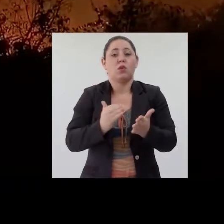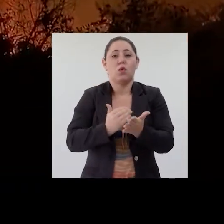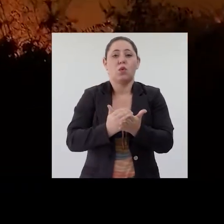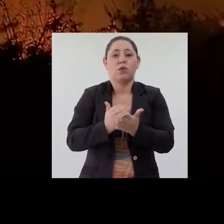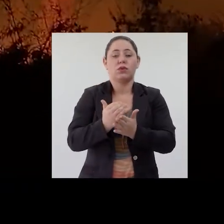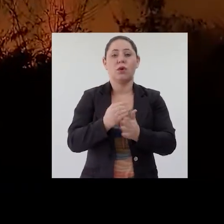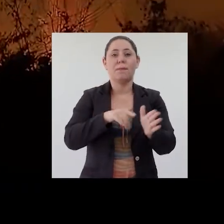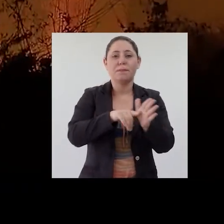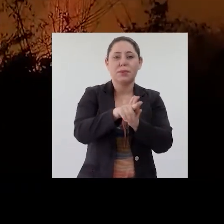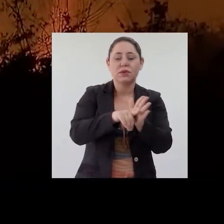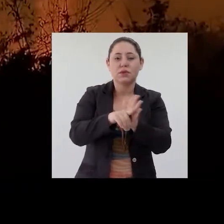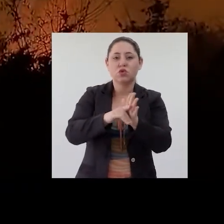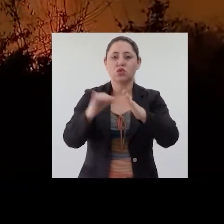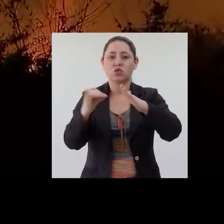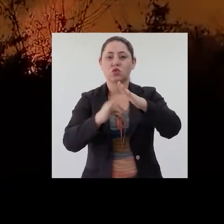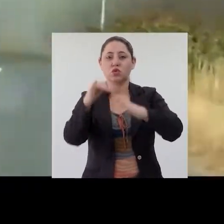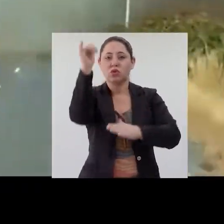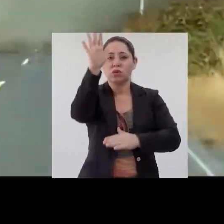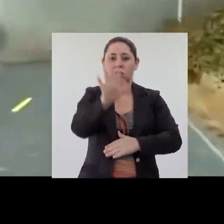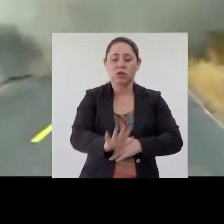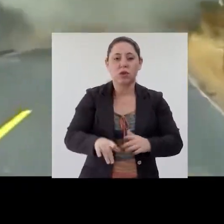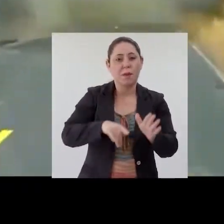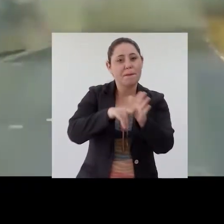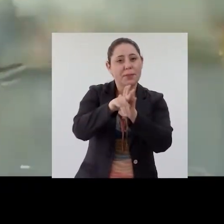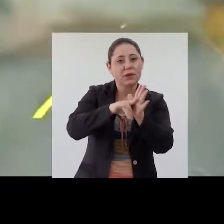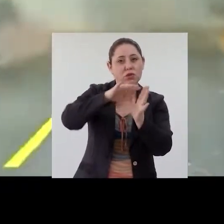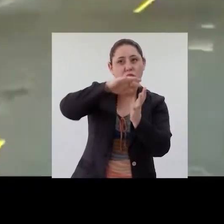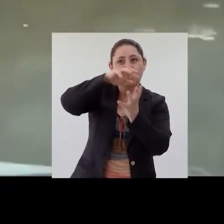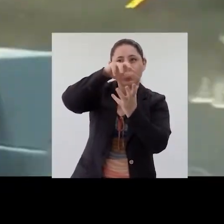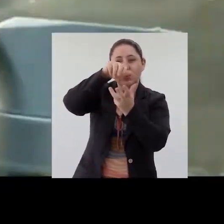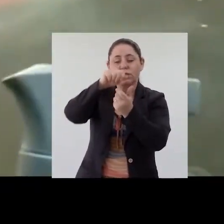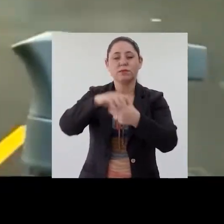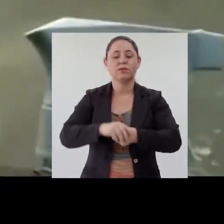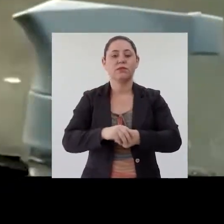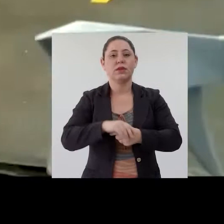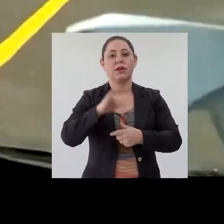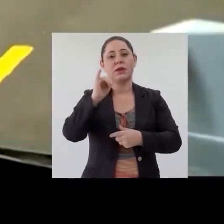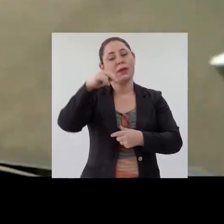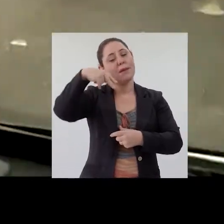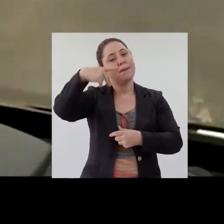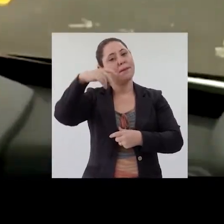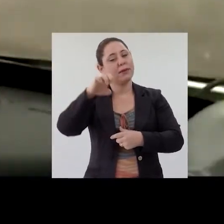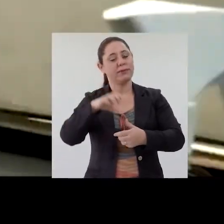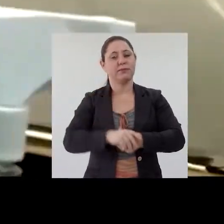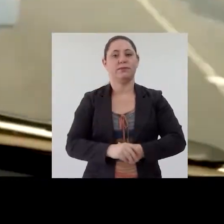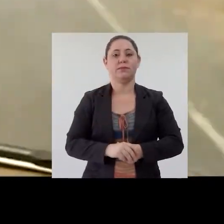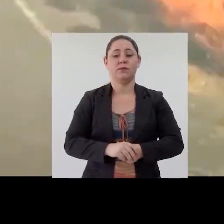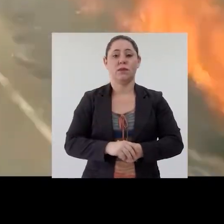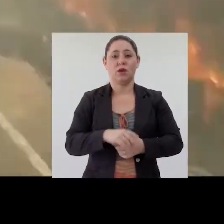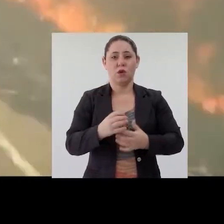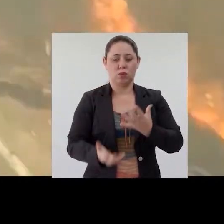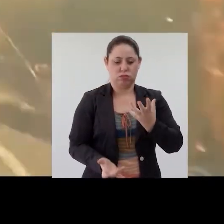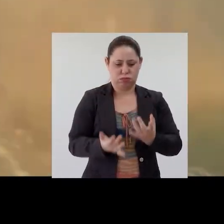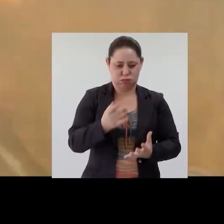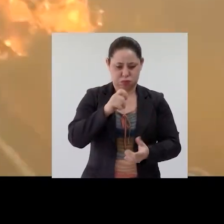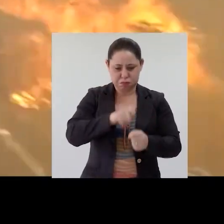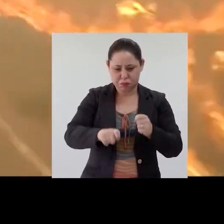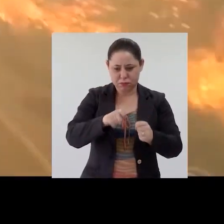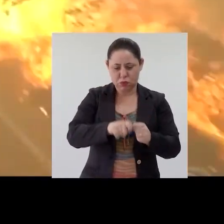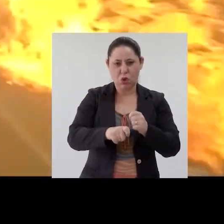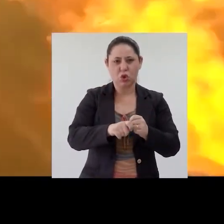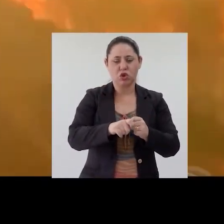1998, quando começou a medição pelo Instituto Nacional de Pesquisas Espaciais, o INPE. Os